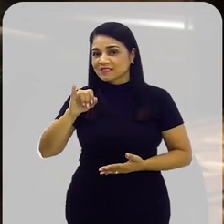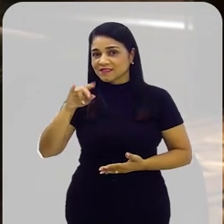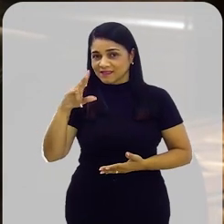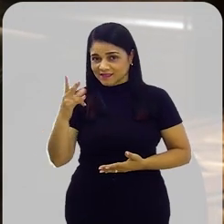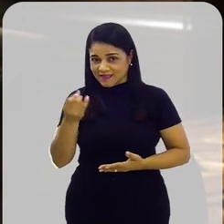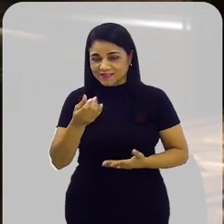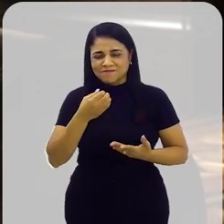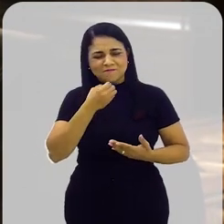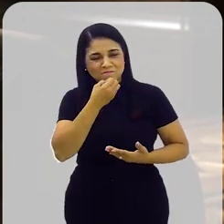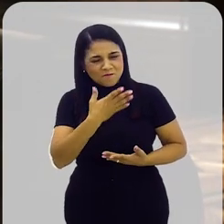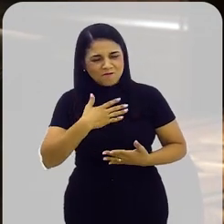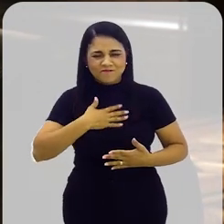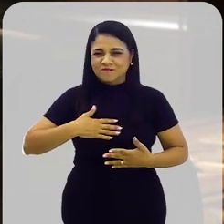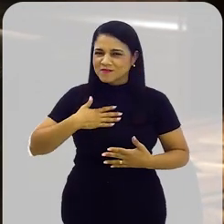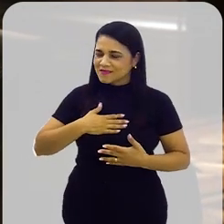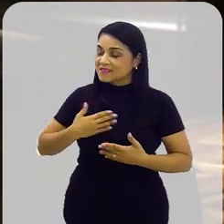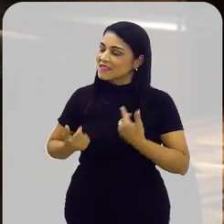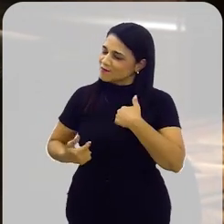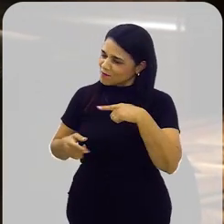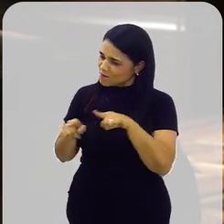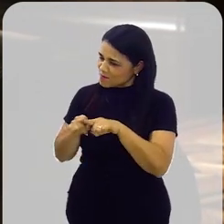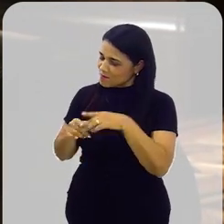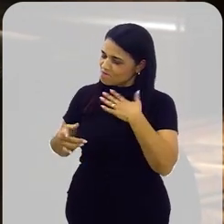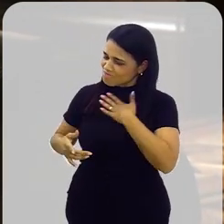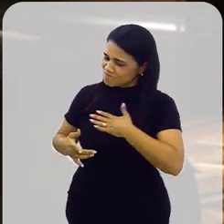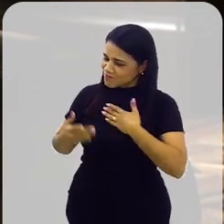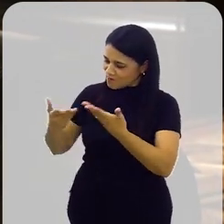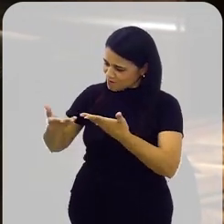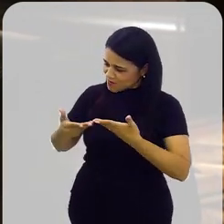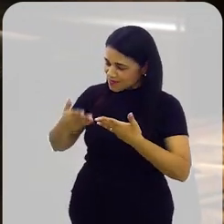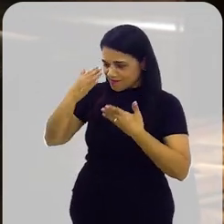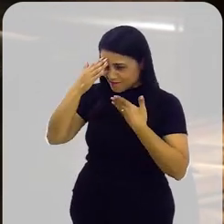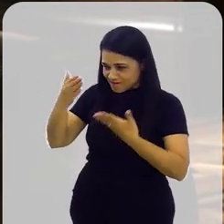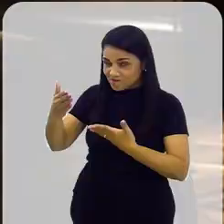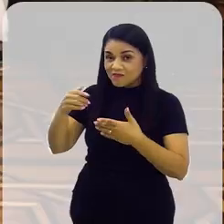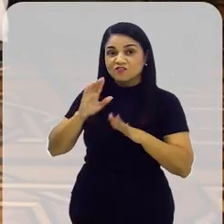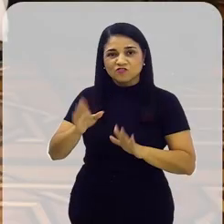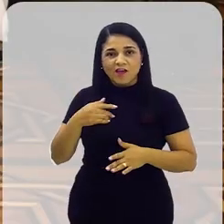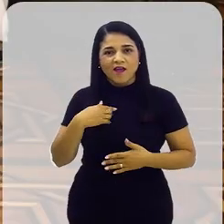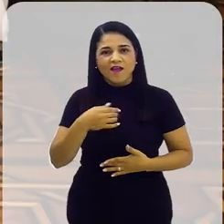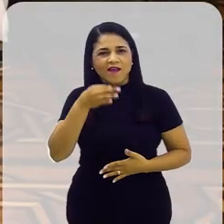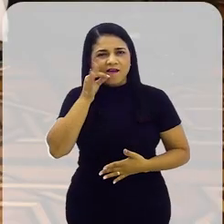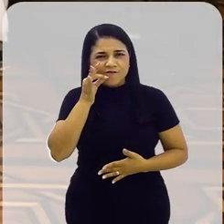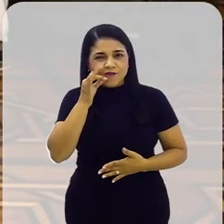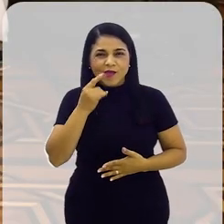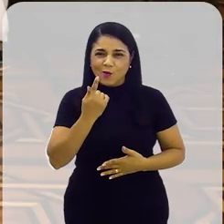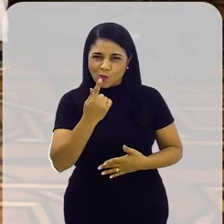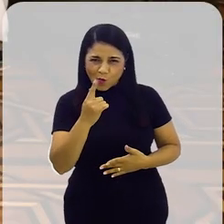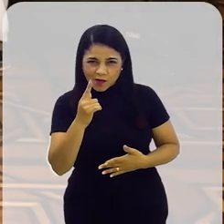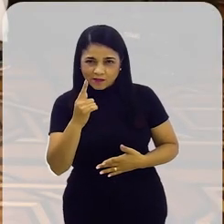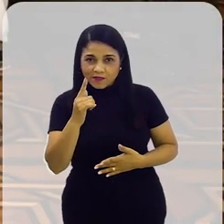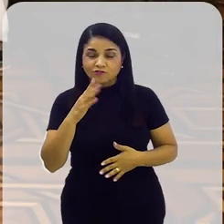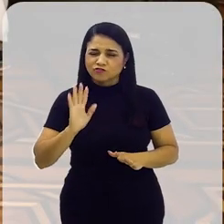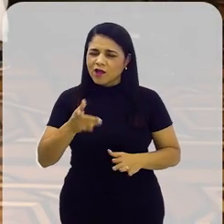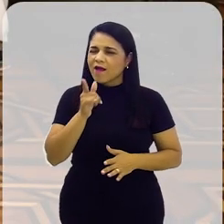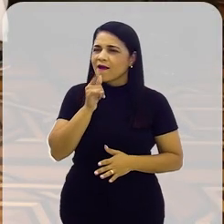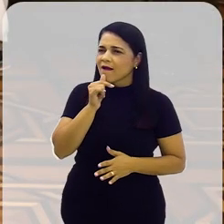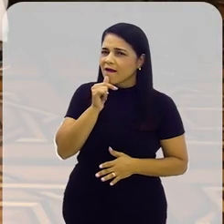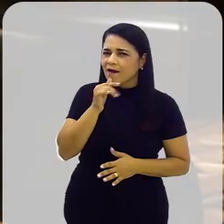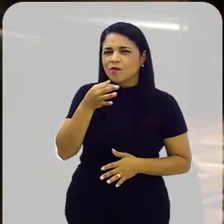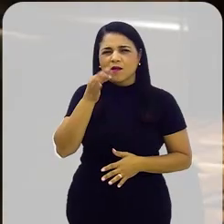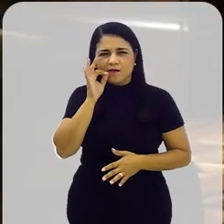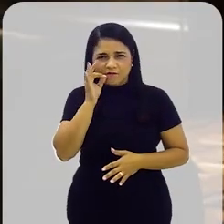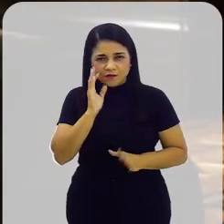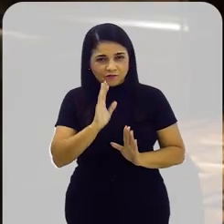ter você aqui. Que prazer estar aqui, muito obrigada pelo convite. Você já bebeu café ou guaraná? Bebeu? Não, eu já tomei uma aguinha, já bebi